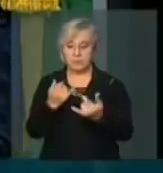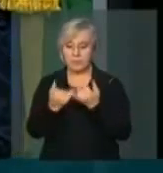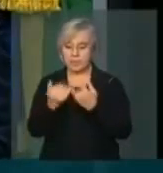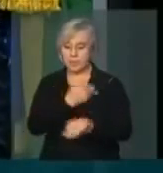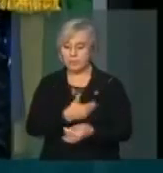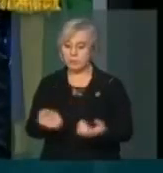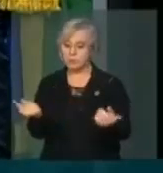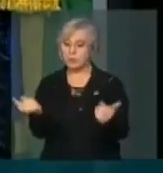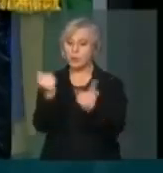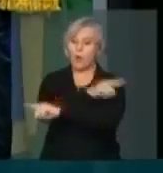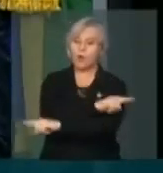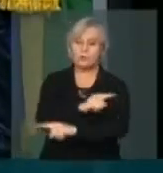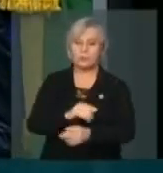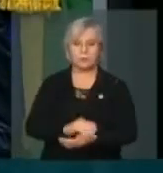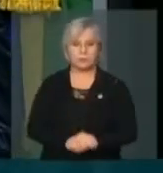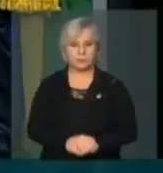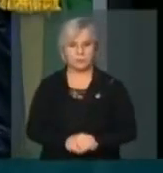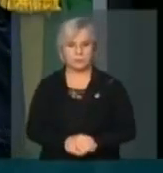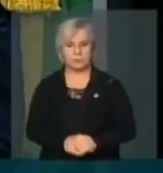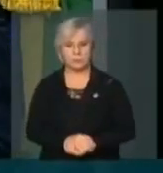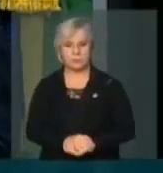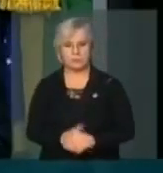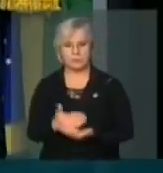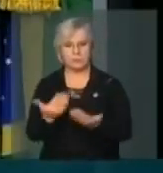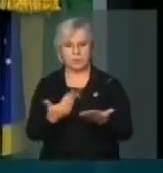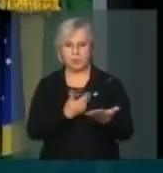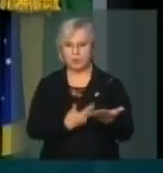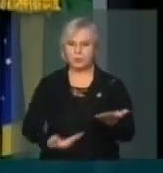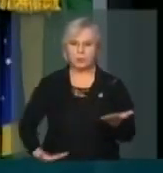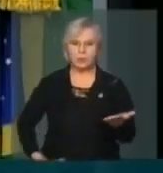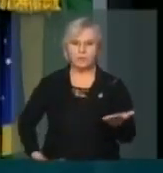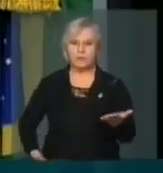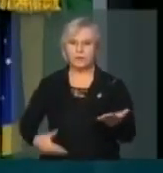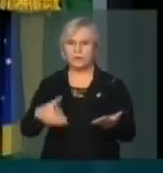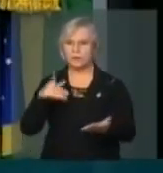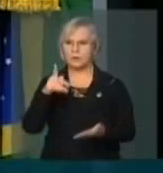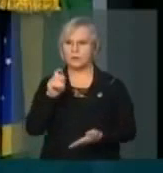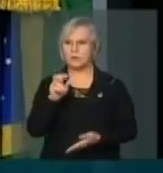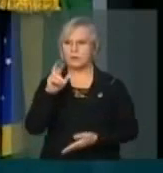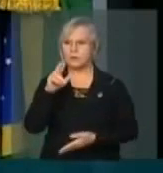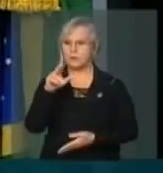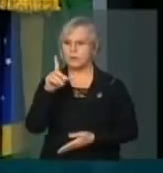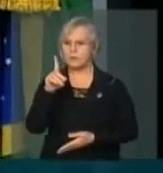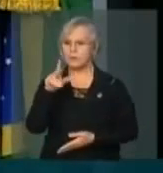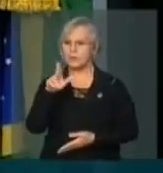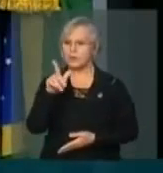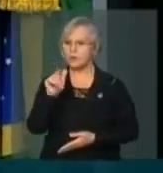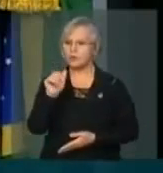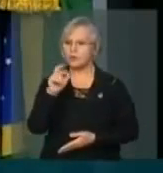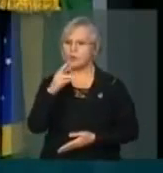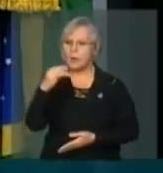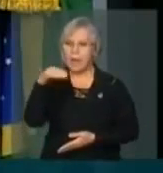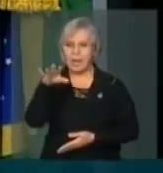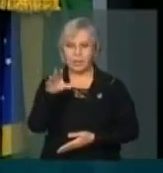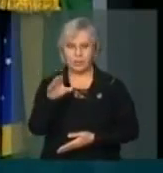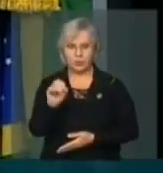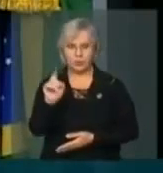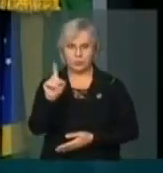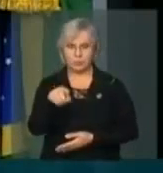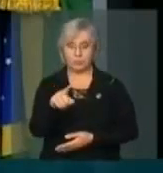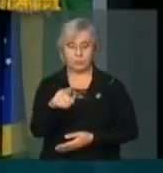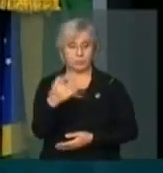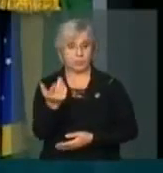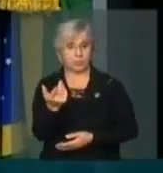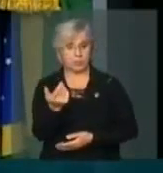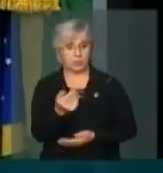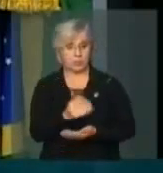nós precisamos, e um governo perdulário. Porque, veja só, o portal Contas